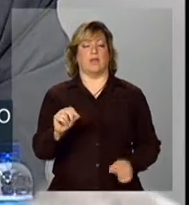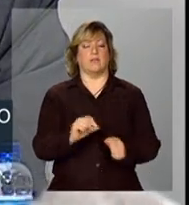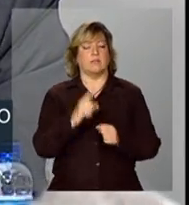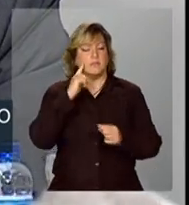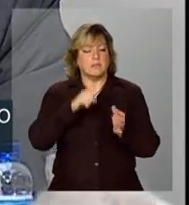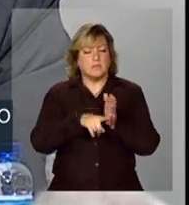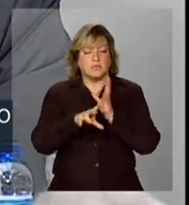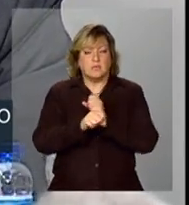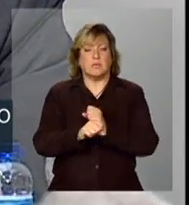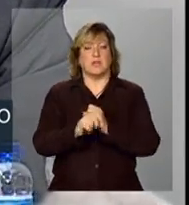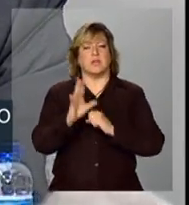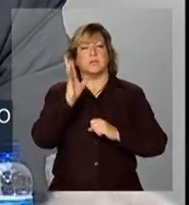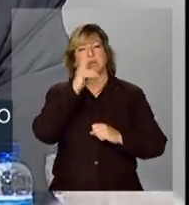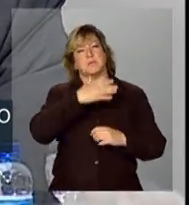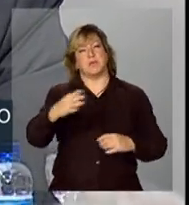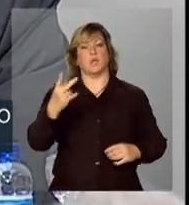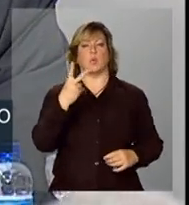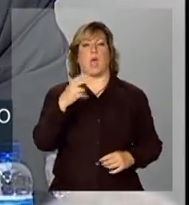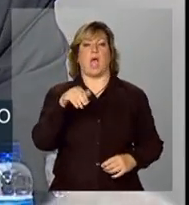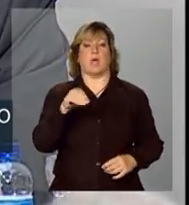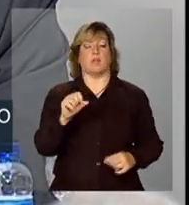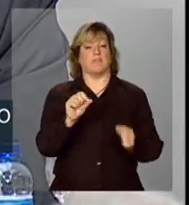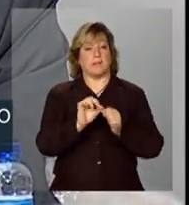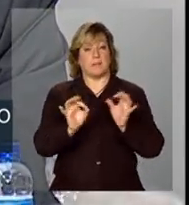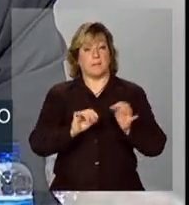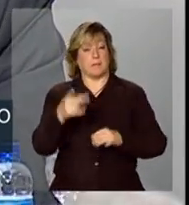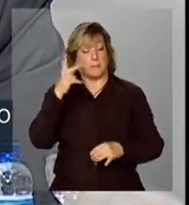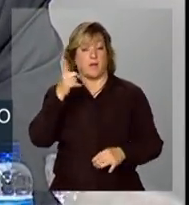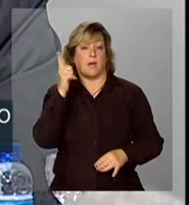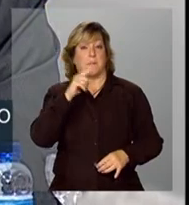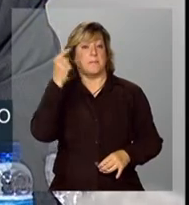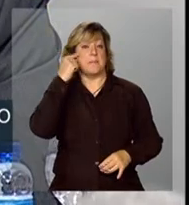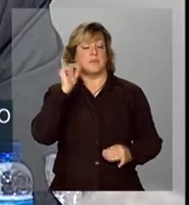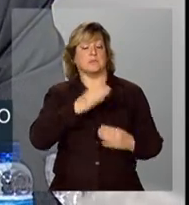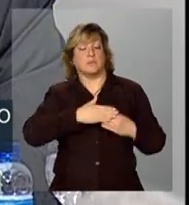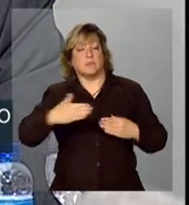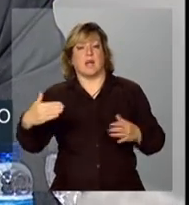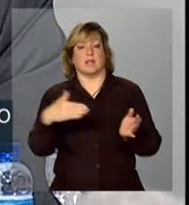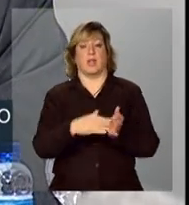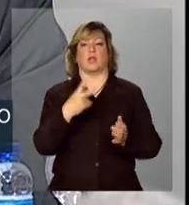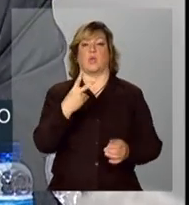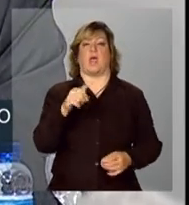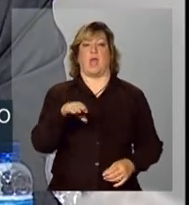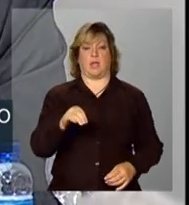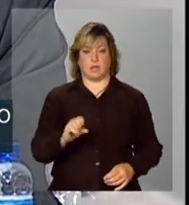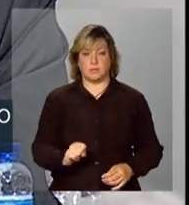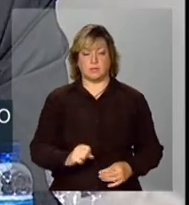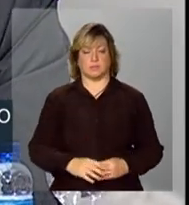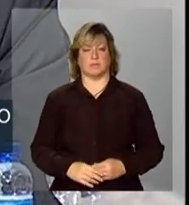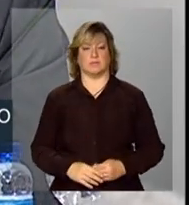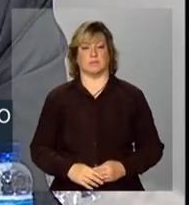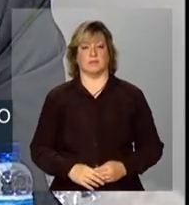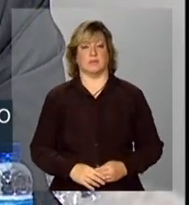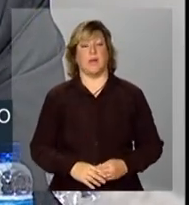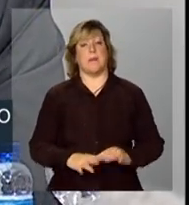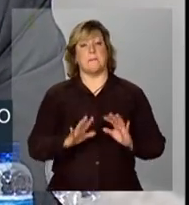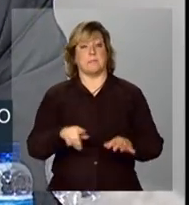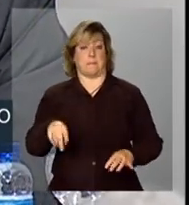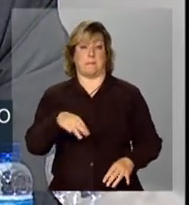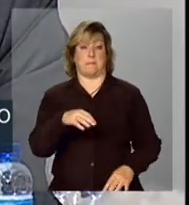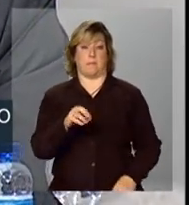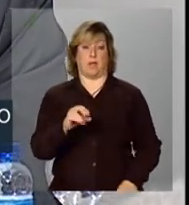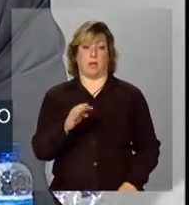se calculou que ela iria durar 2 anos. Foi projetado para se fazer um trabalho durante 2 anos. Por ser